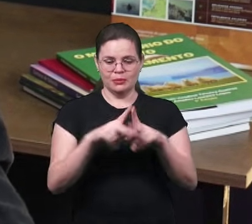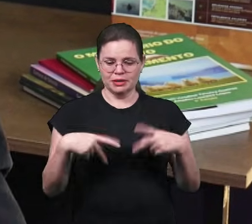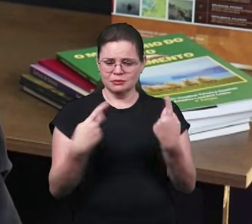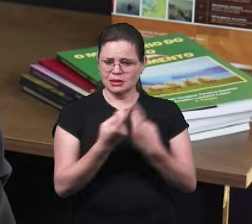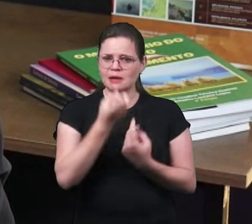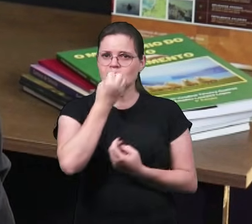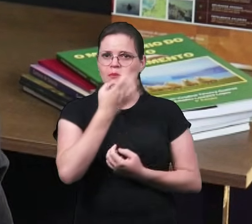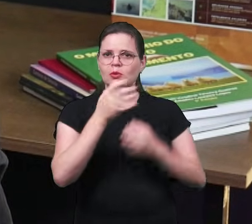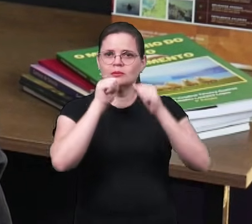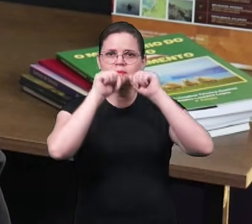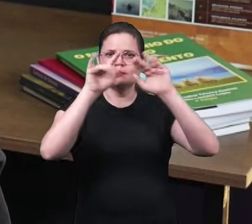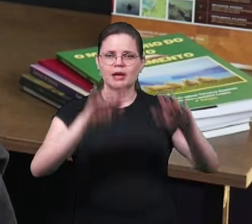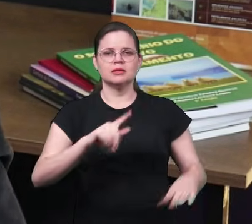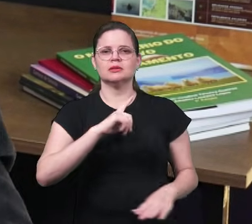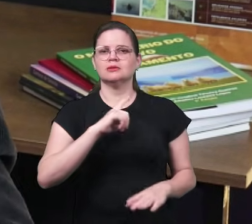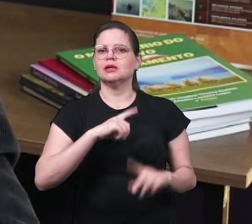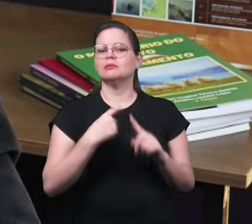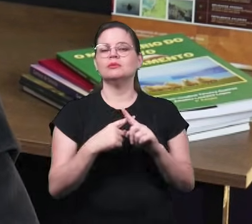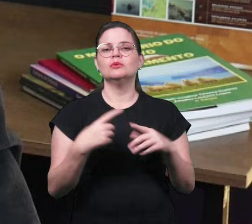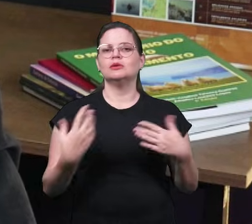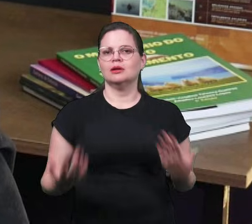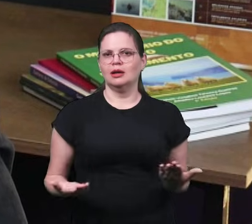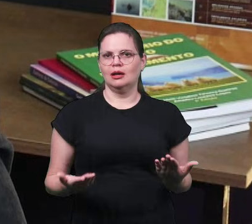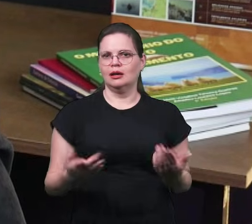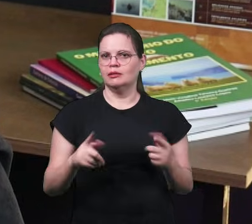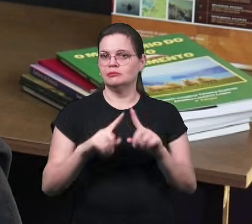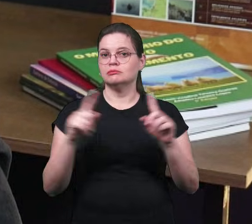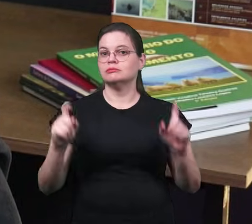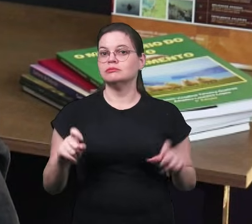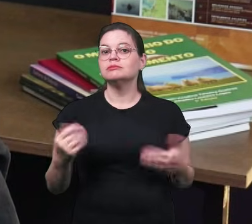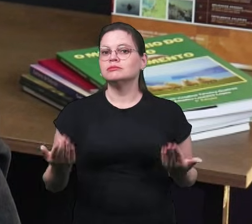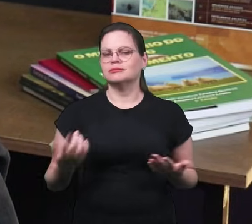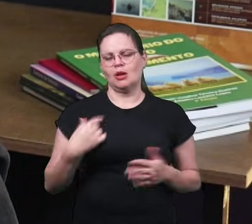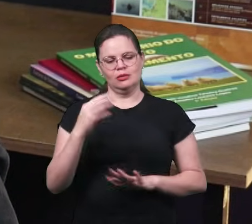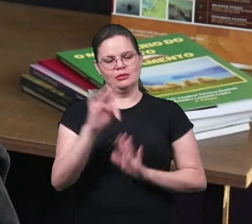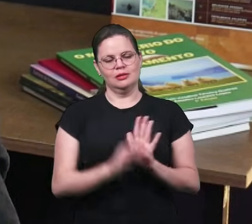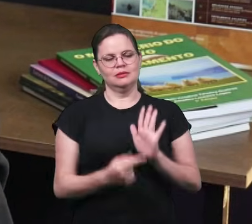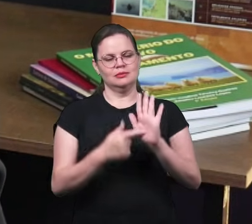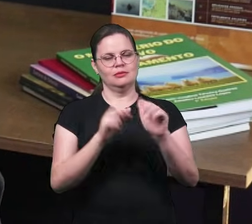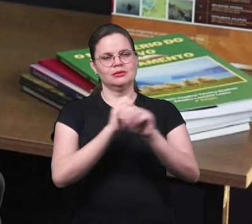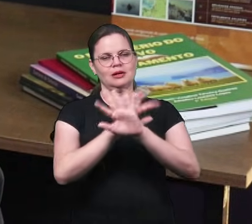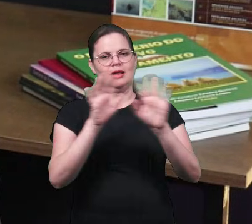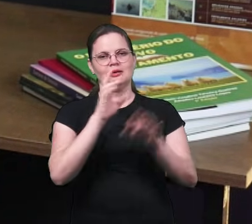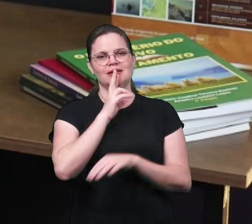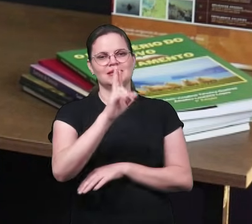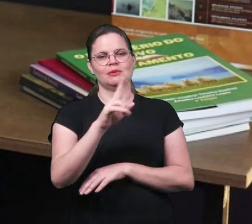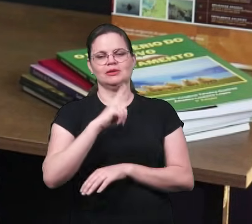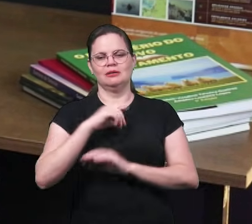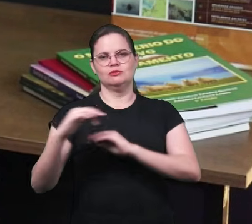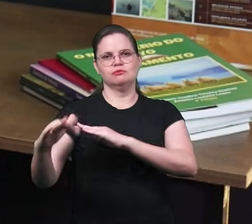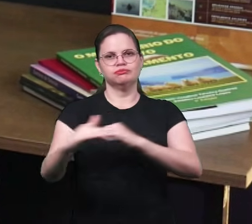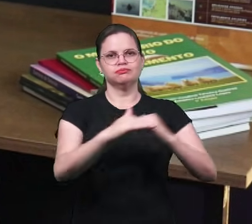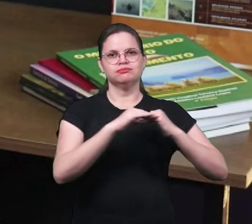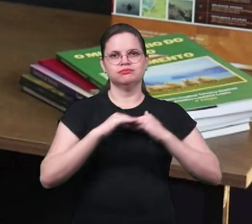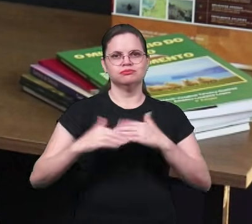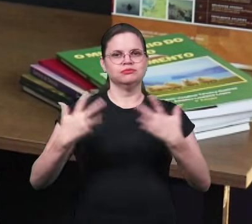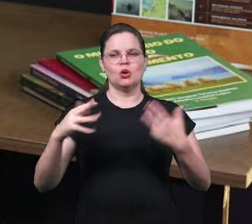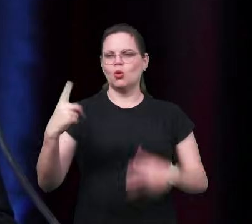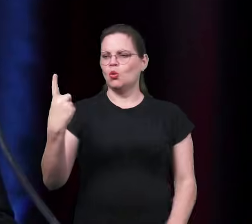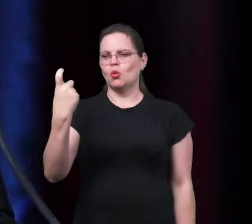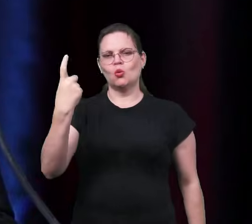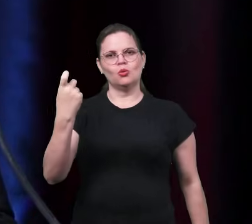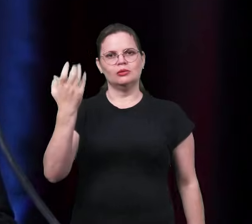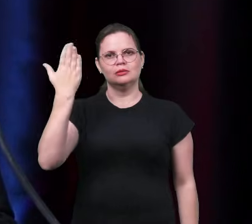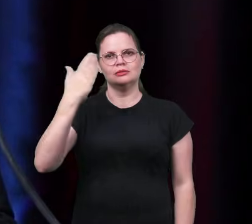é abençoado pelo Senhor, né? Porque há essa unidade. A unidade. Um corpo só, um